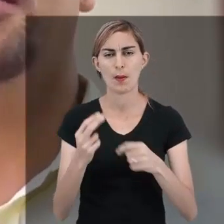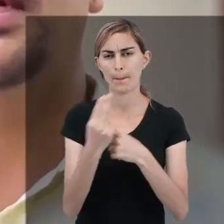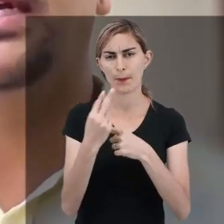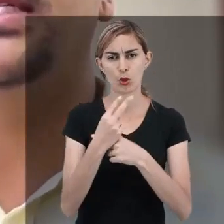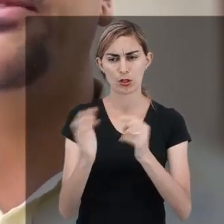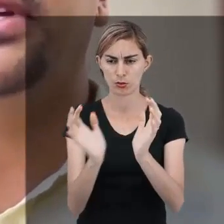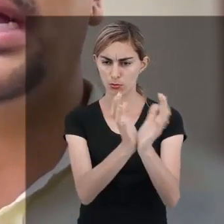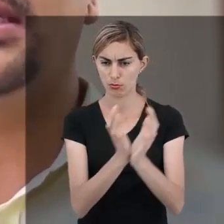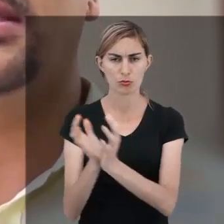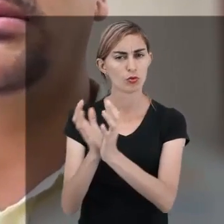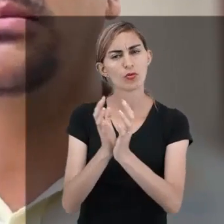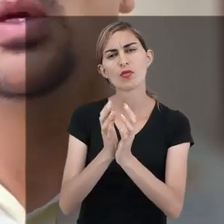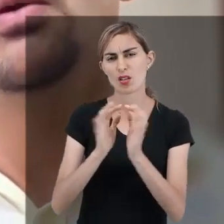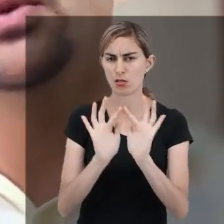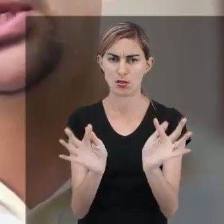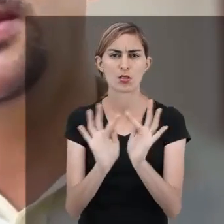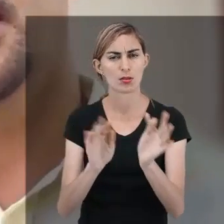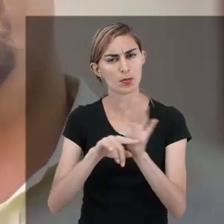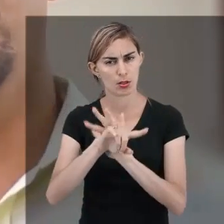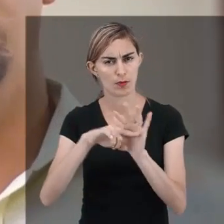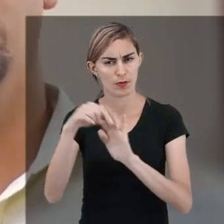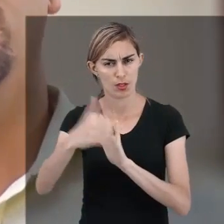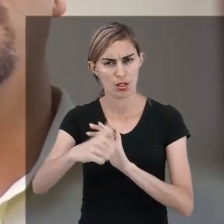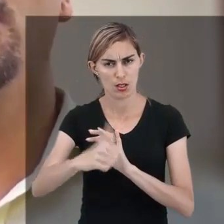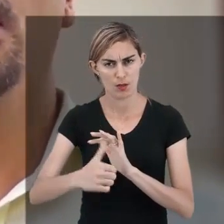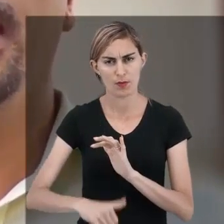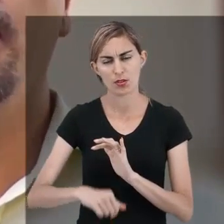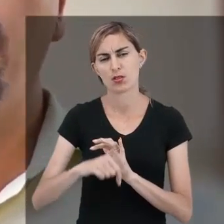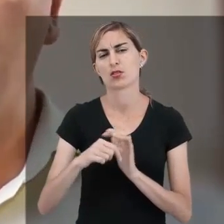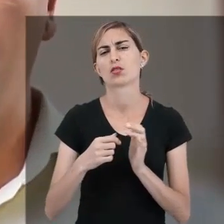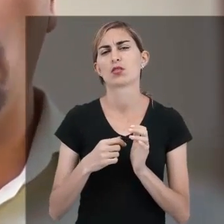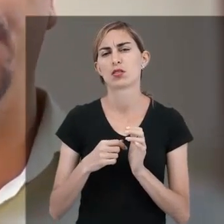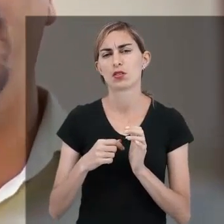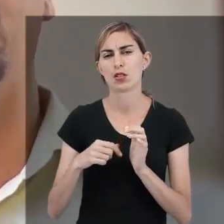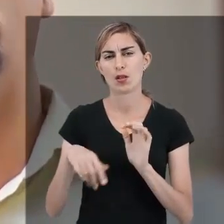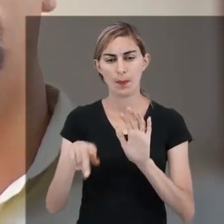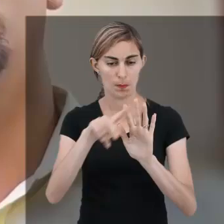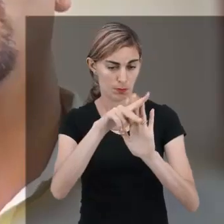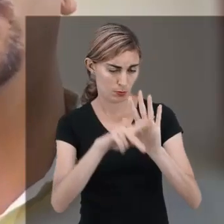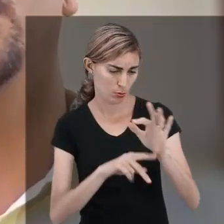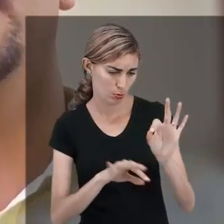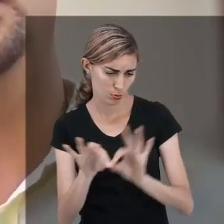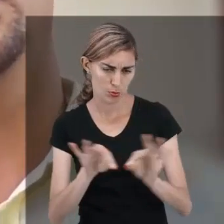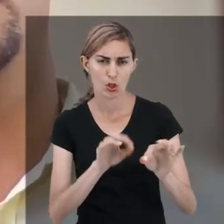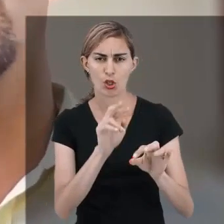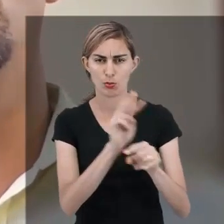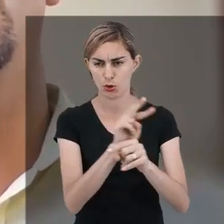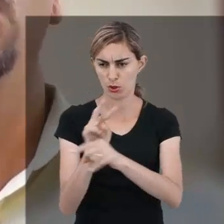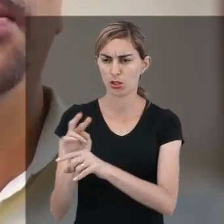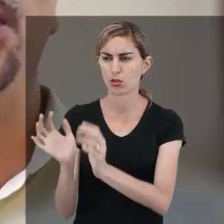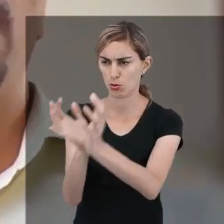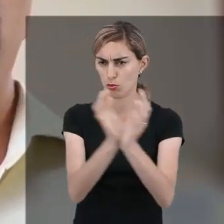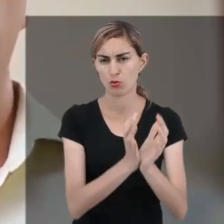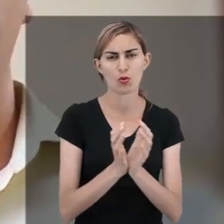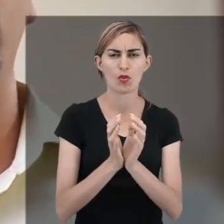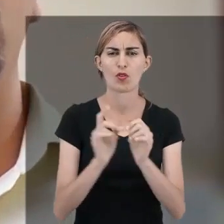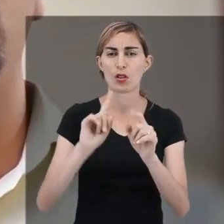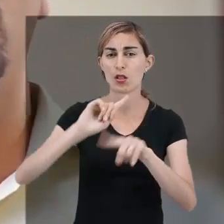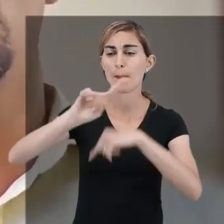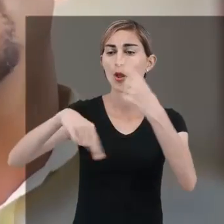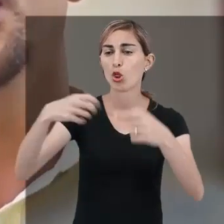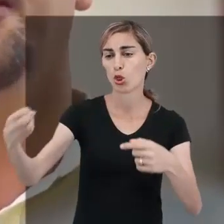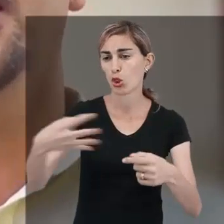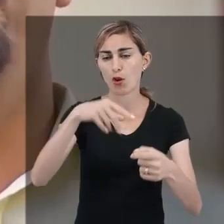muito simples avaliar essa eficácia. Você avalia, projeta a proteção coletiva, executa, depois faz uma